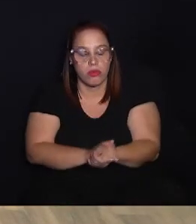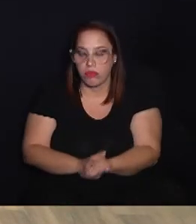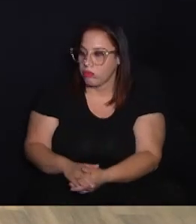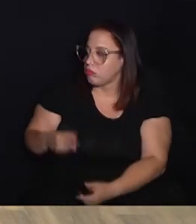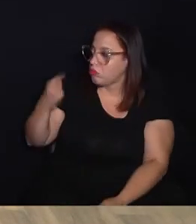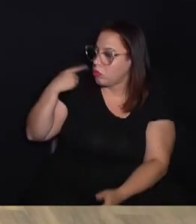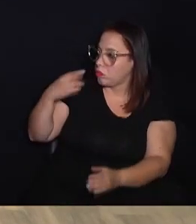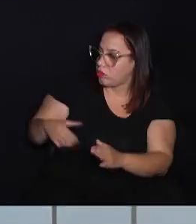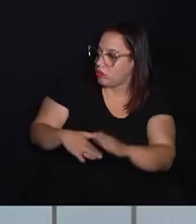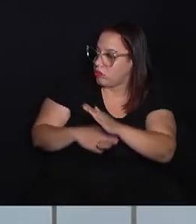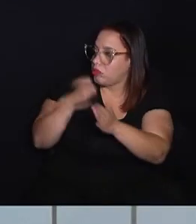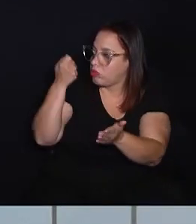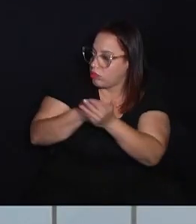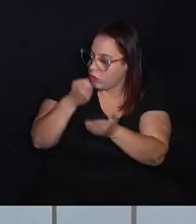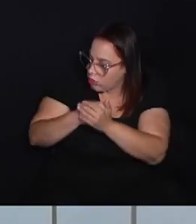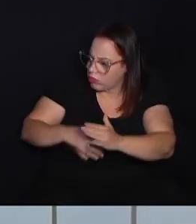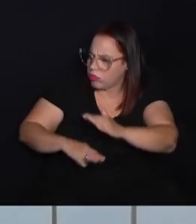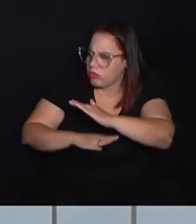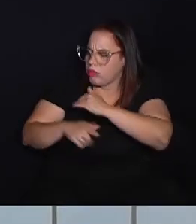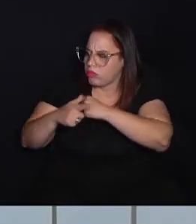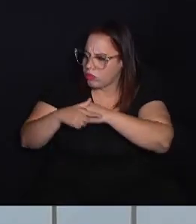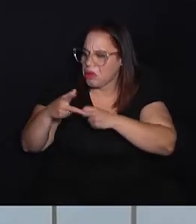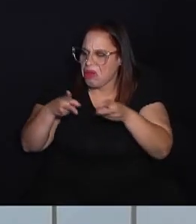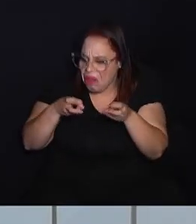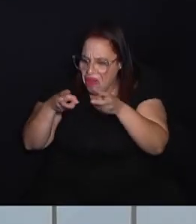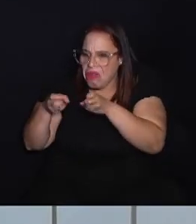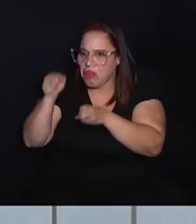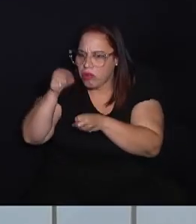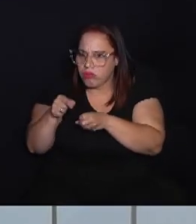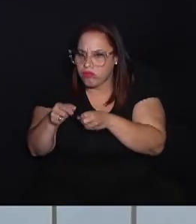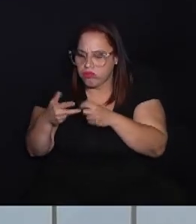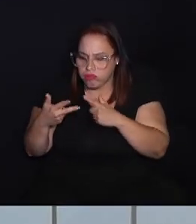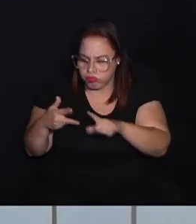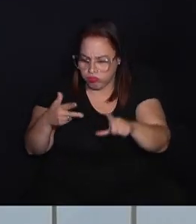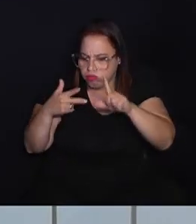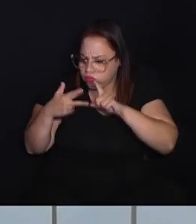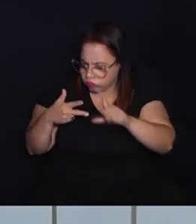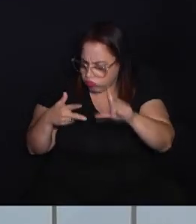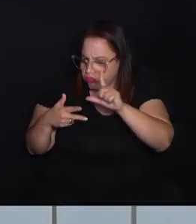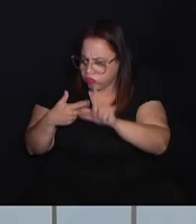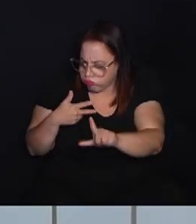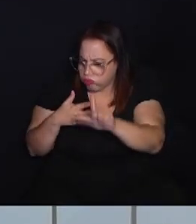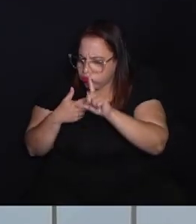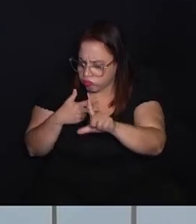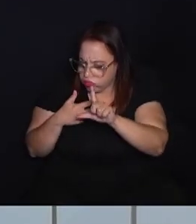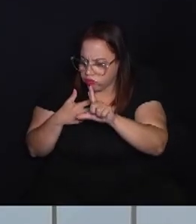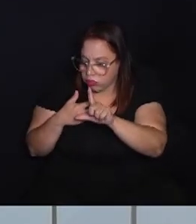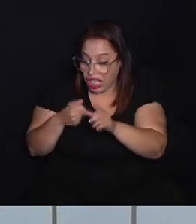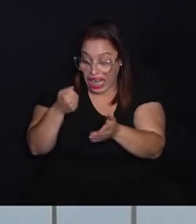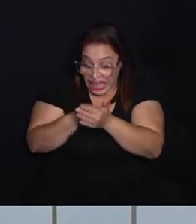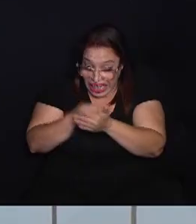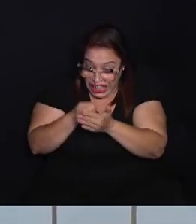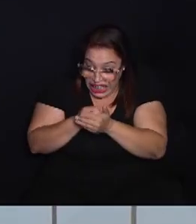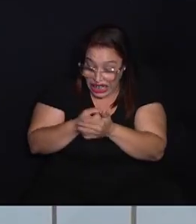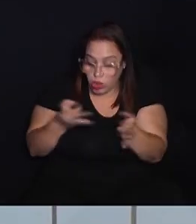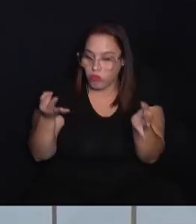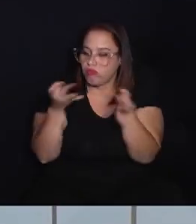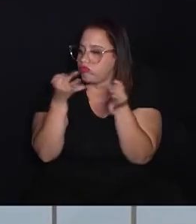46.256 votos nulos e 31.560 votos em branco, somando os dois, deu